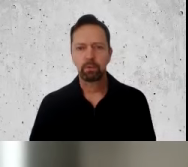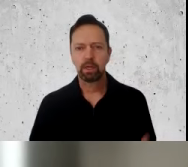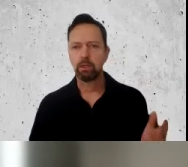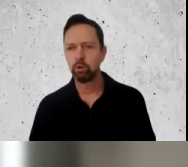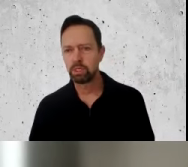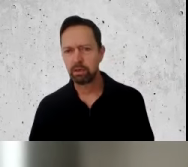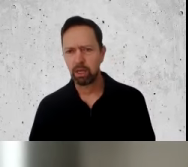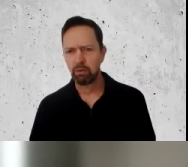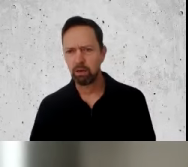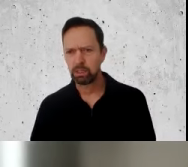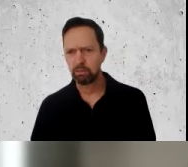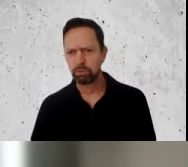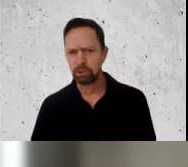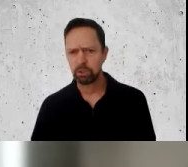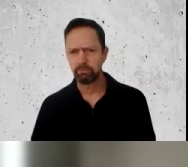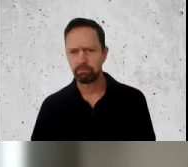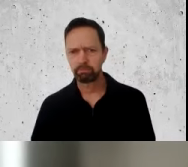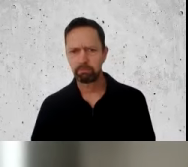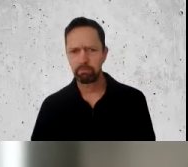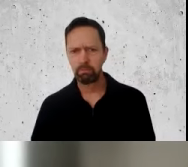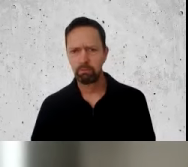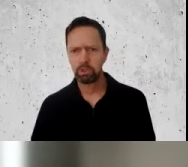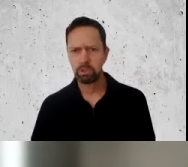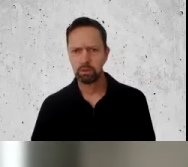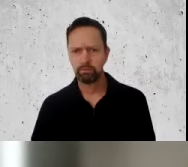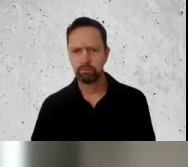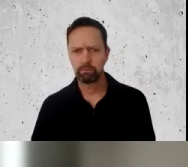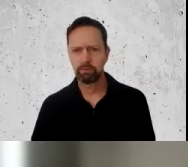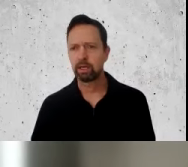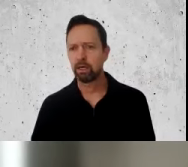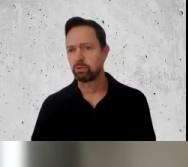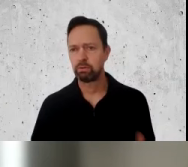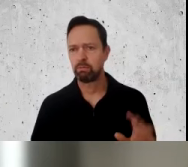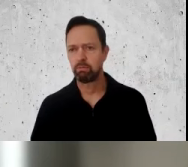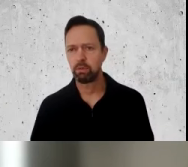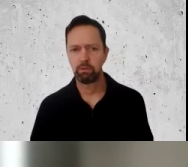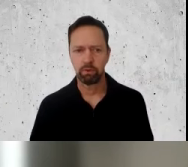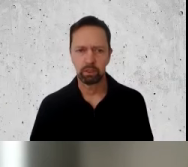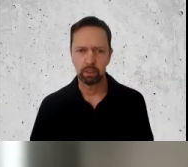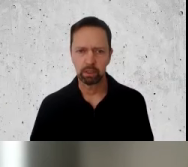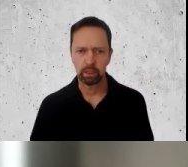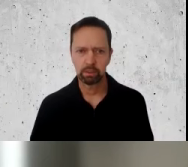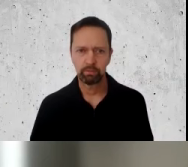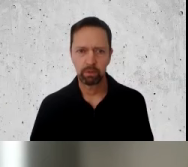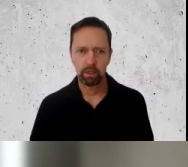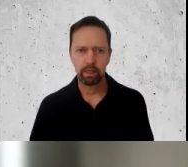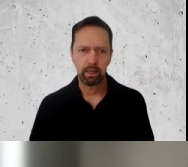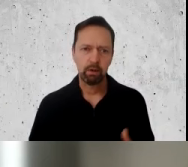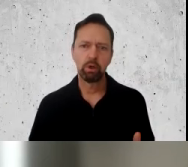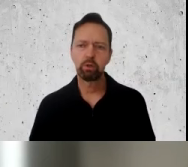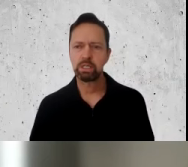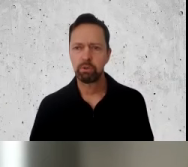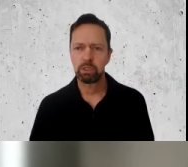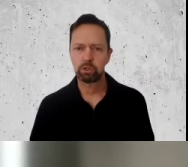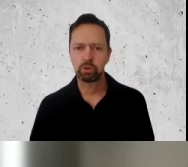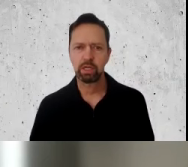E cardumes também é um exemplo de fracasso. Não vou entrar em detalhes. Ah,